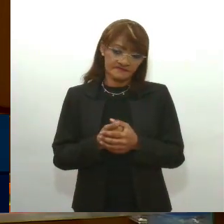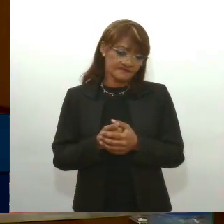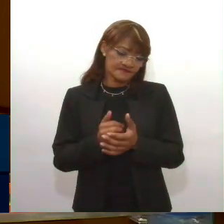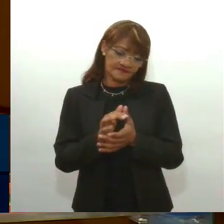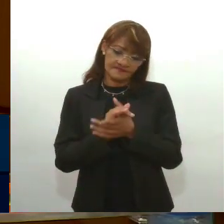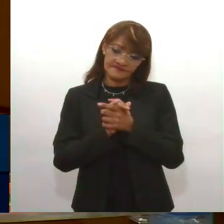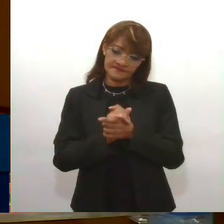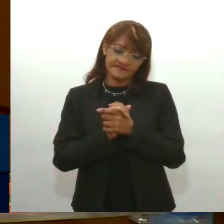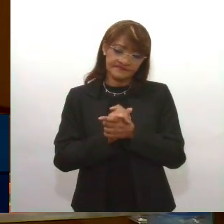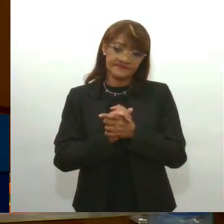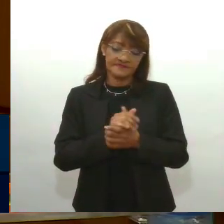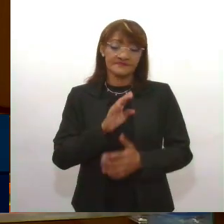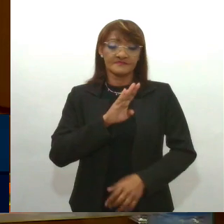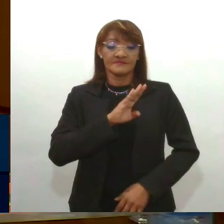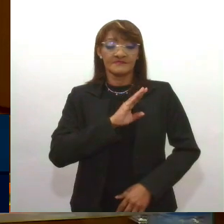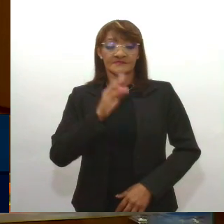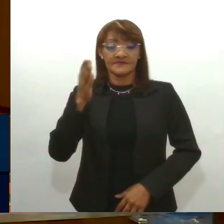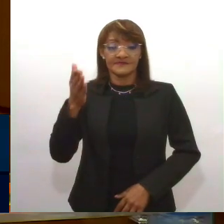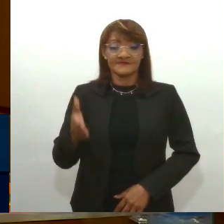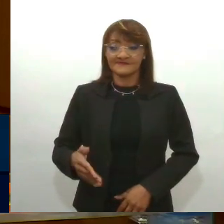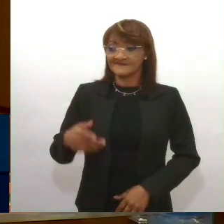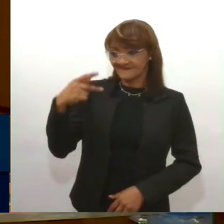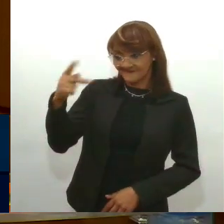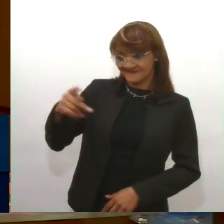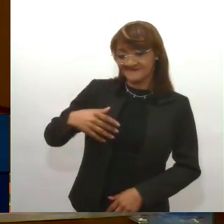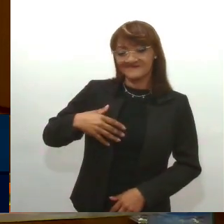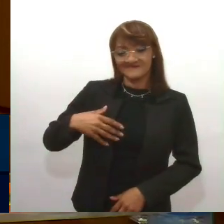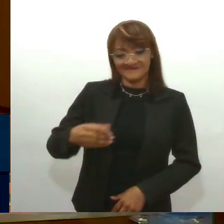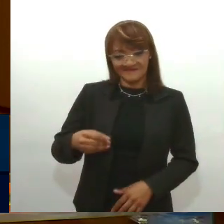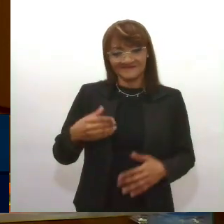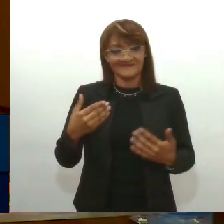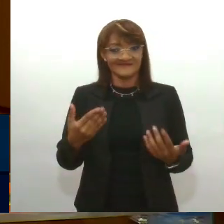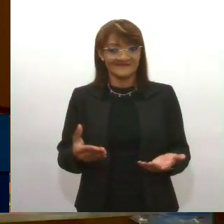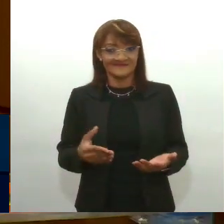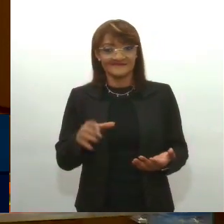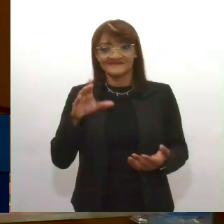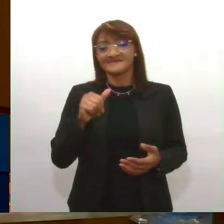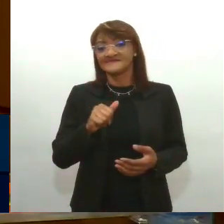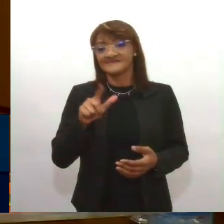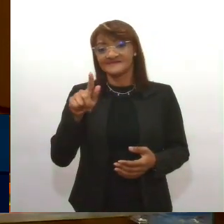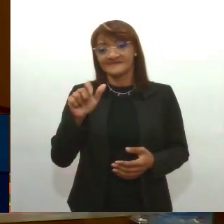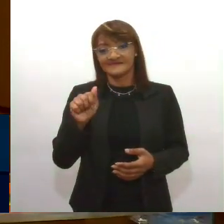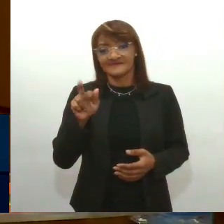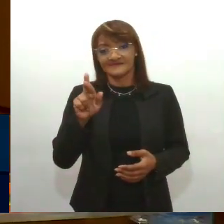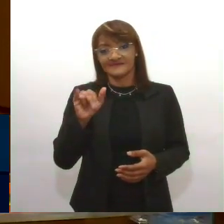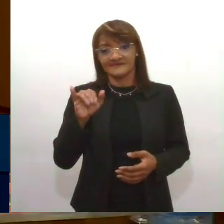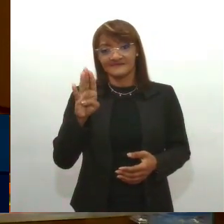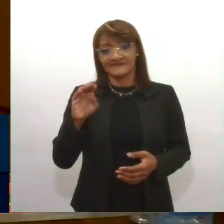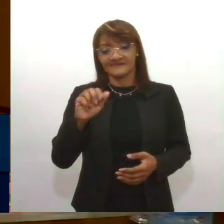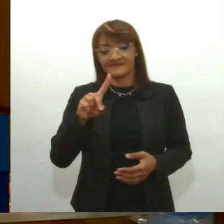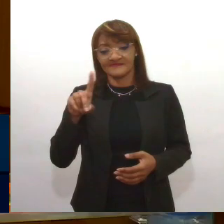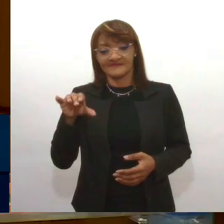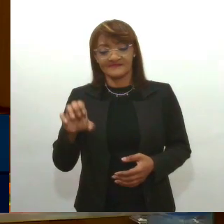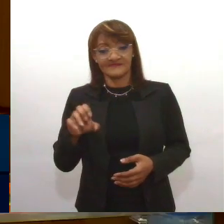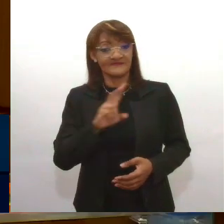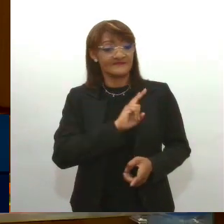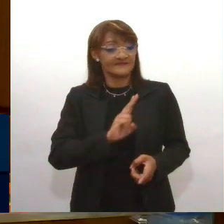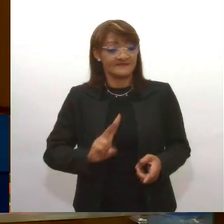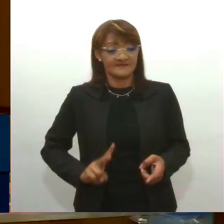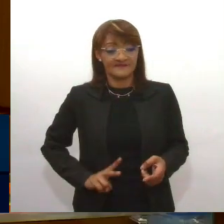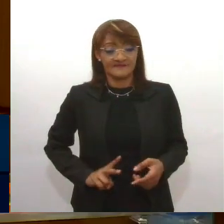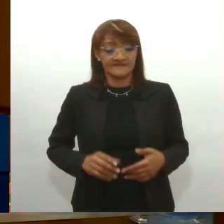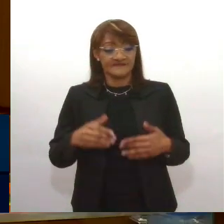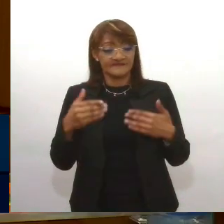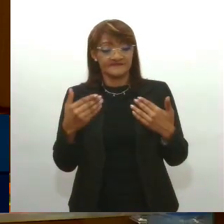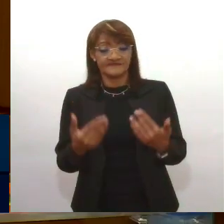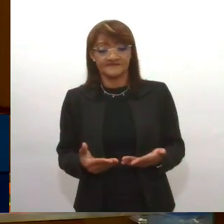seu filho né Breno Garibalde presidente de Federação o vereador Breno Garibaldo que teve um ótimo